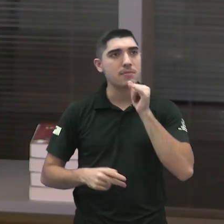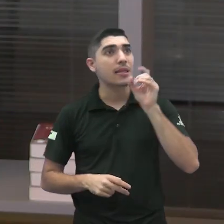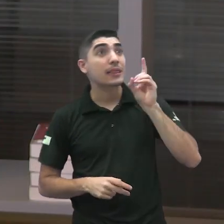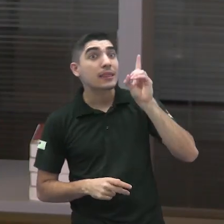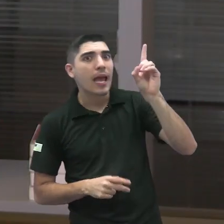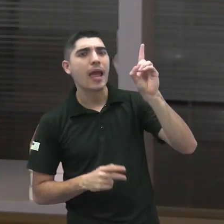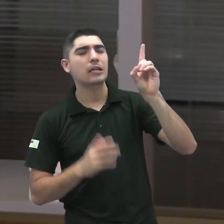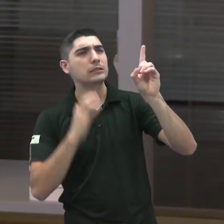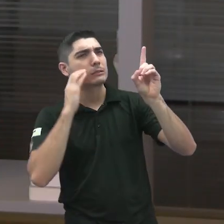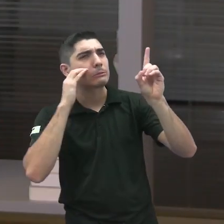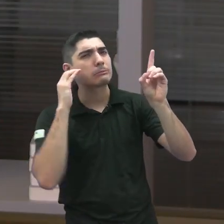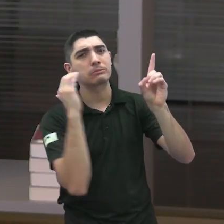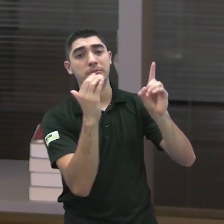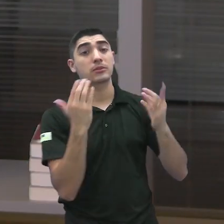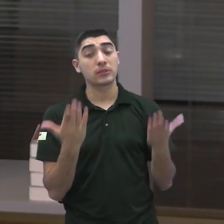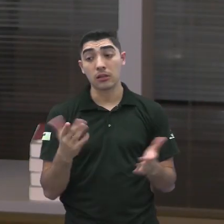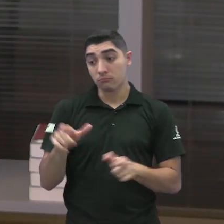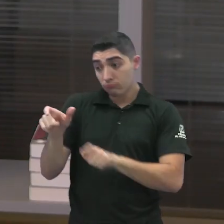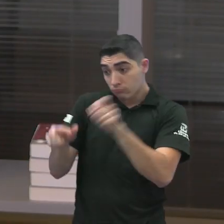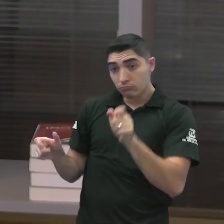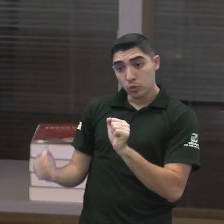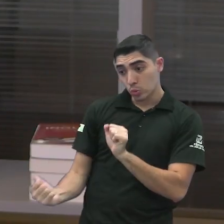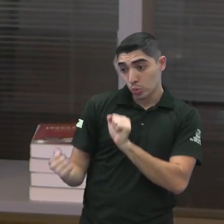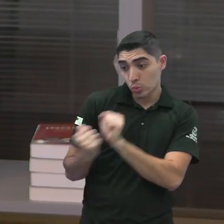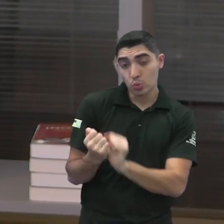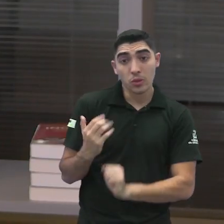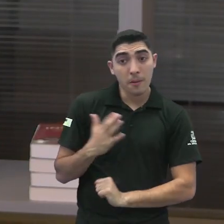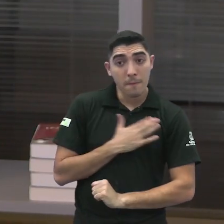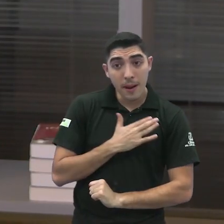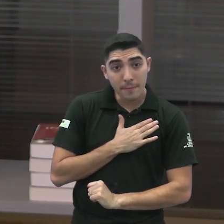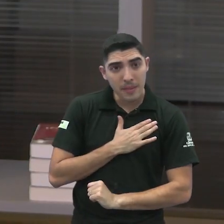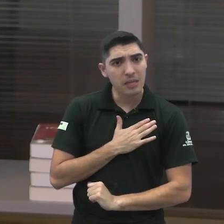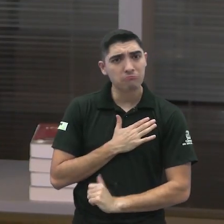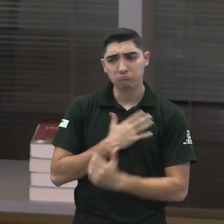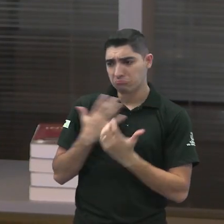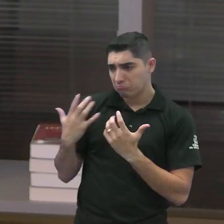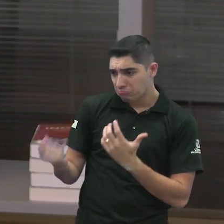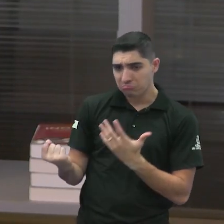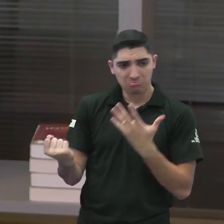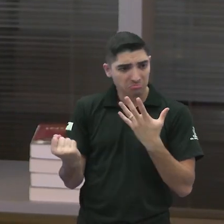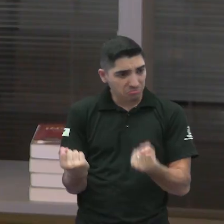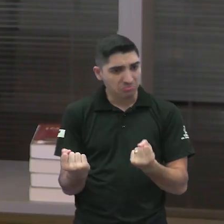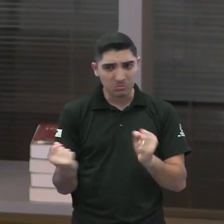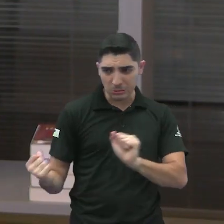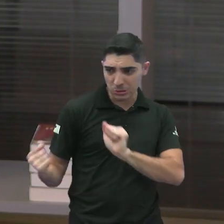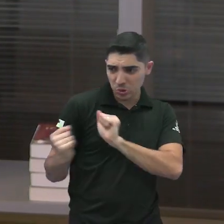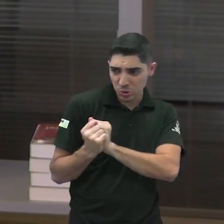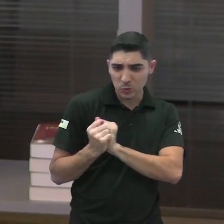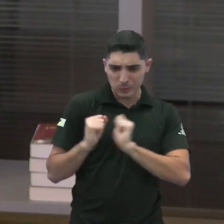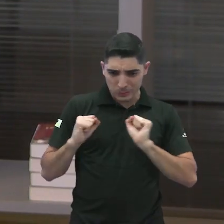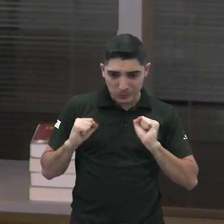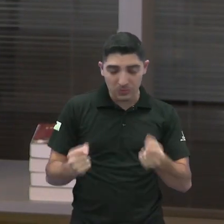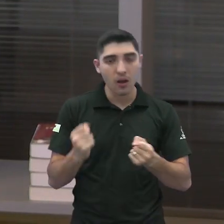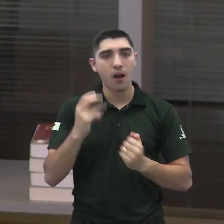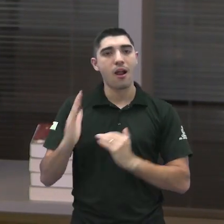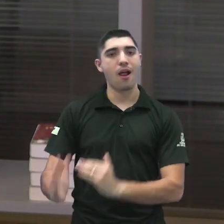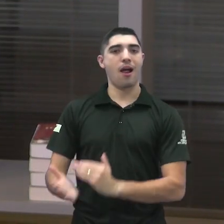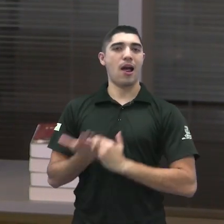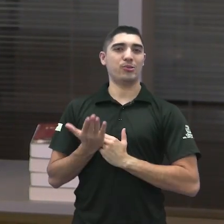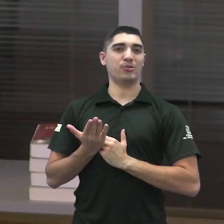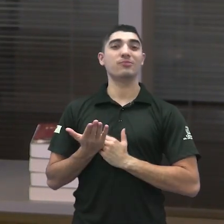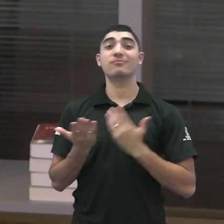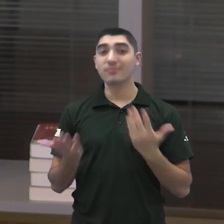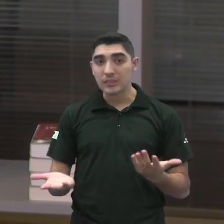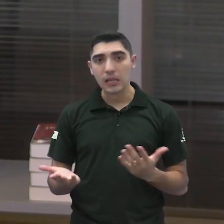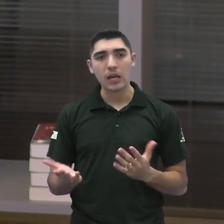tudo, Deus, e pessoas ao meu lado que estavam dispostas a fazer com que isso desse certo, também me ajudou